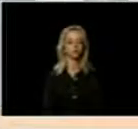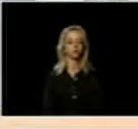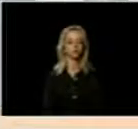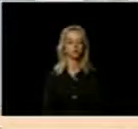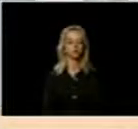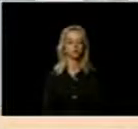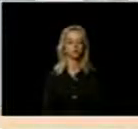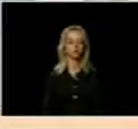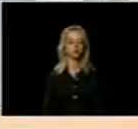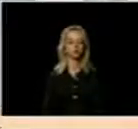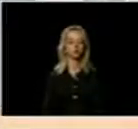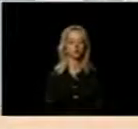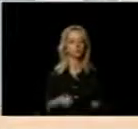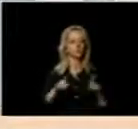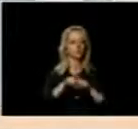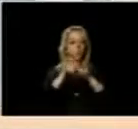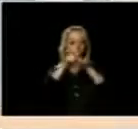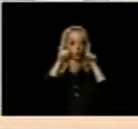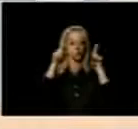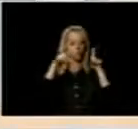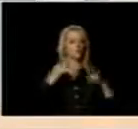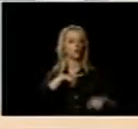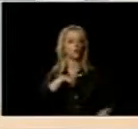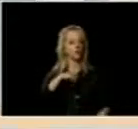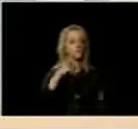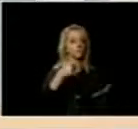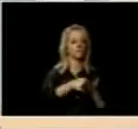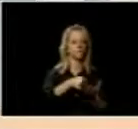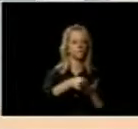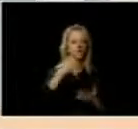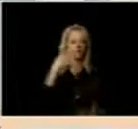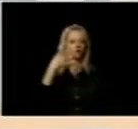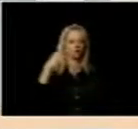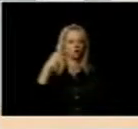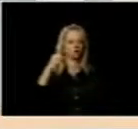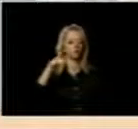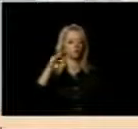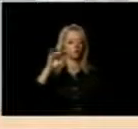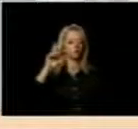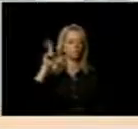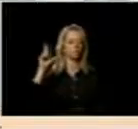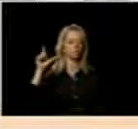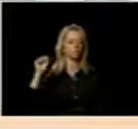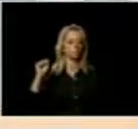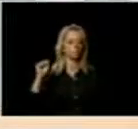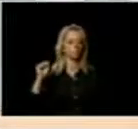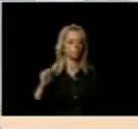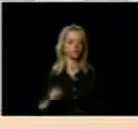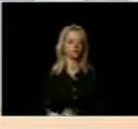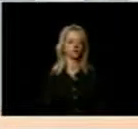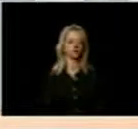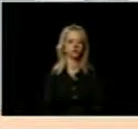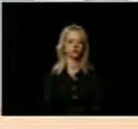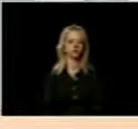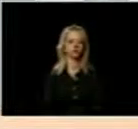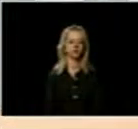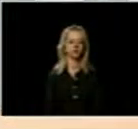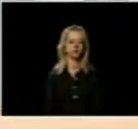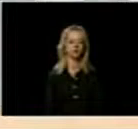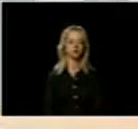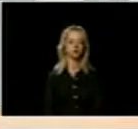de R$40 mil. Por quê? Porque uma mãe levou sua